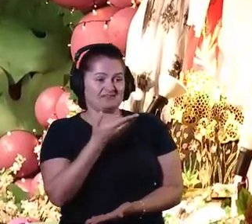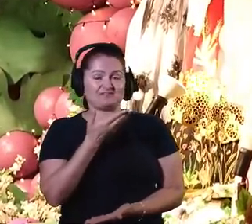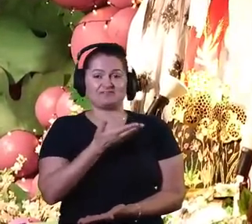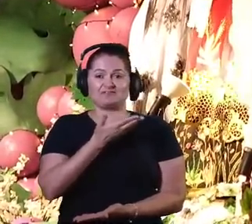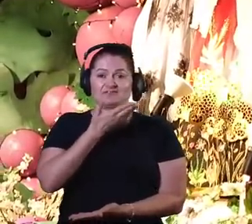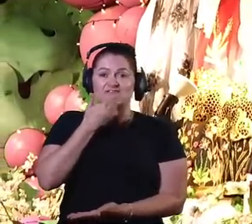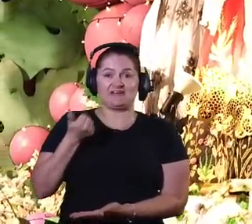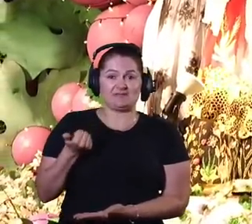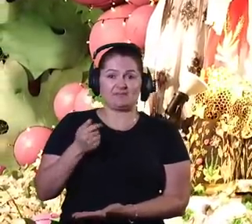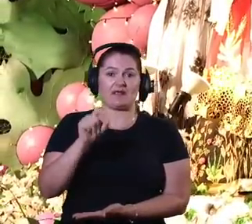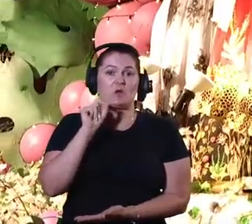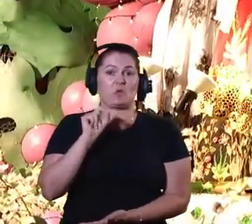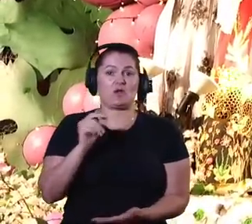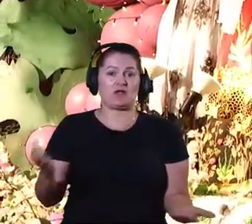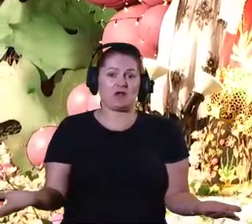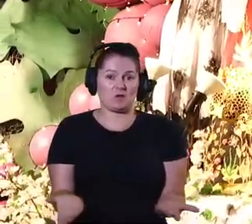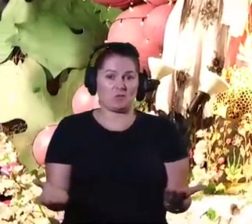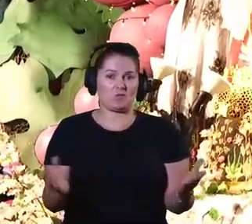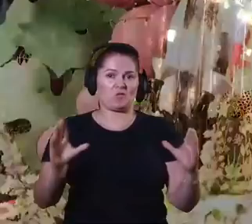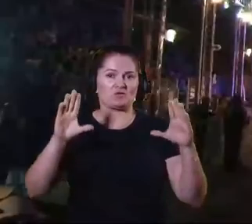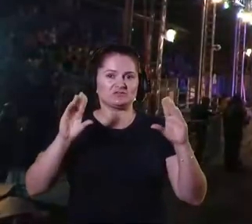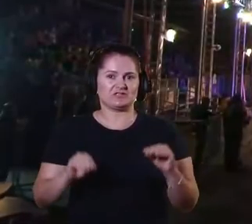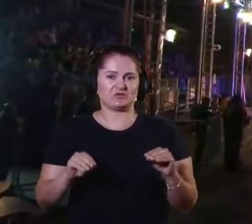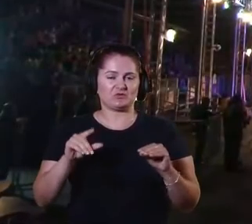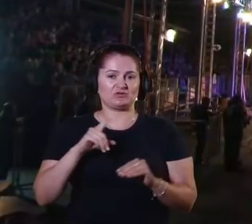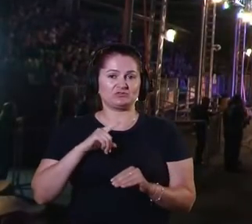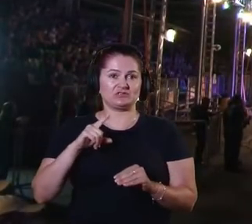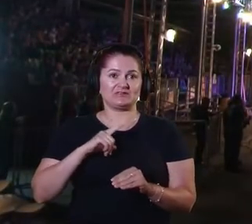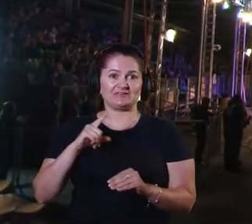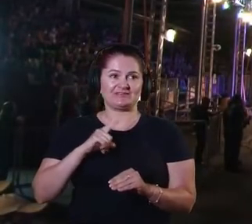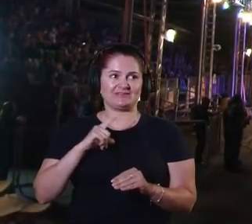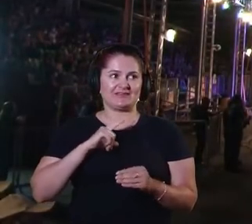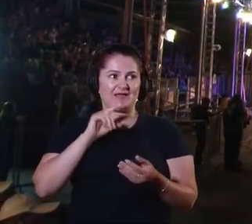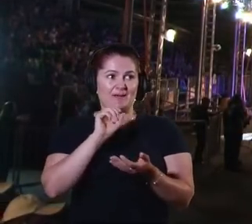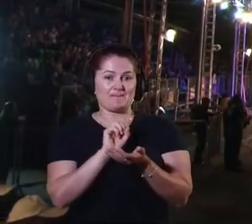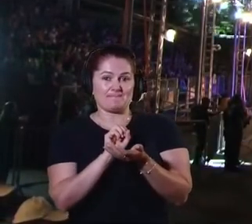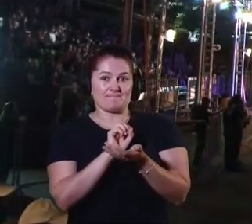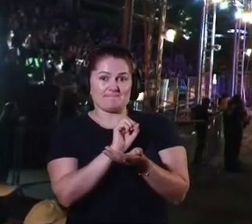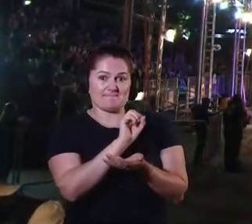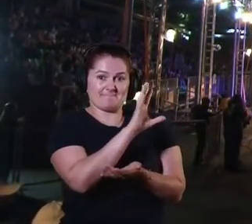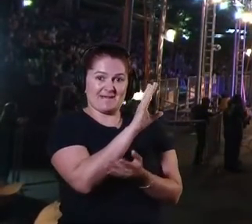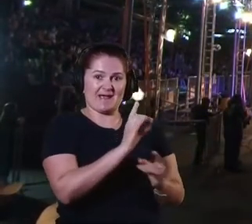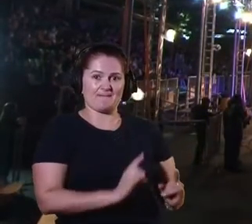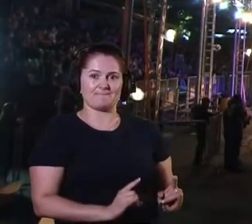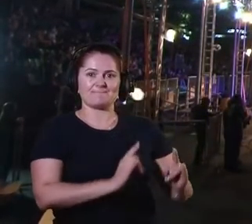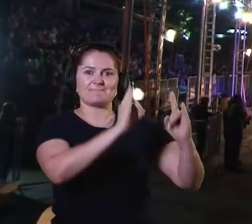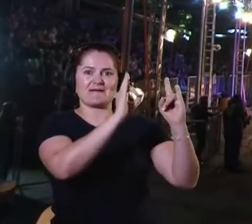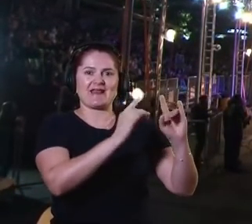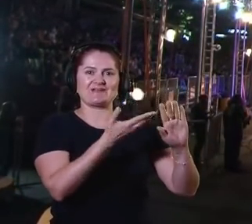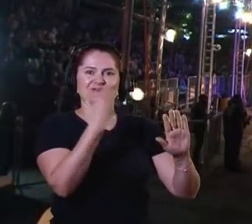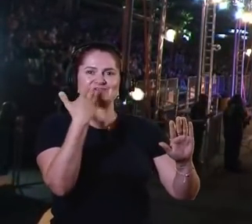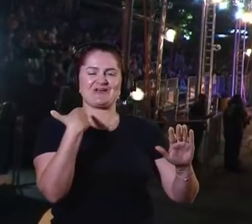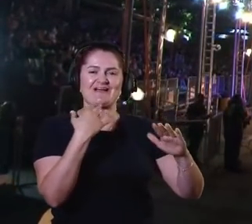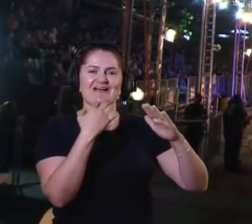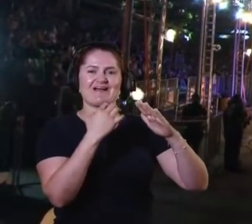a iluminação nesta noite do prédio da antiga metalúrgica Eberle aqui,